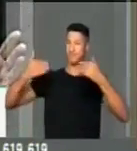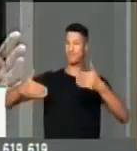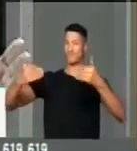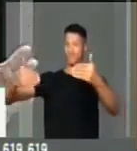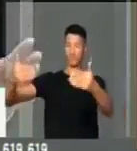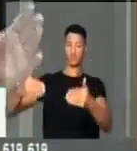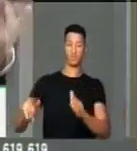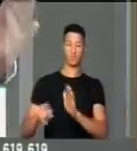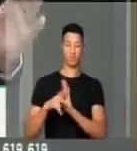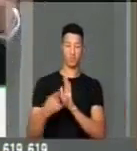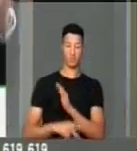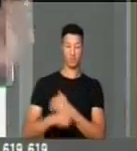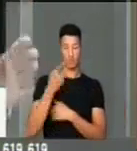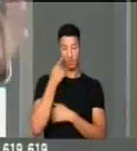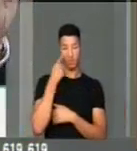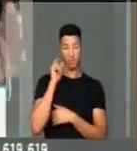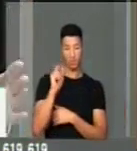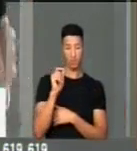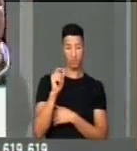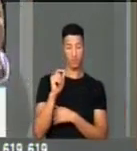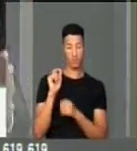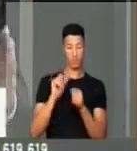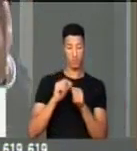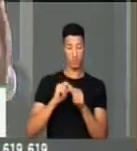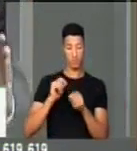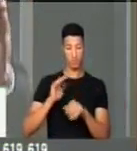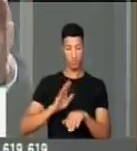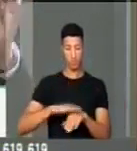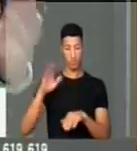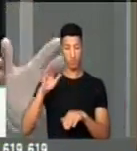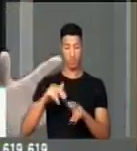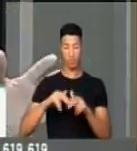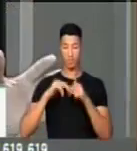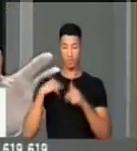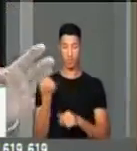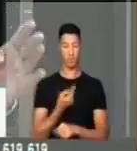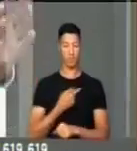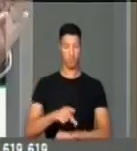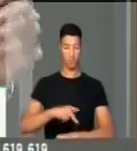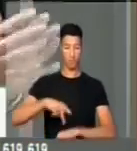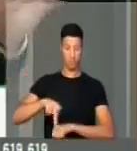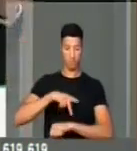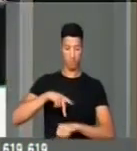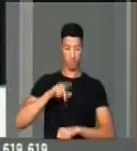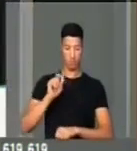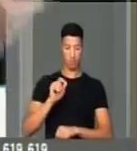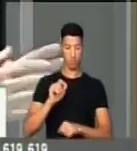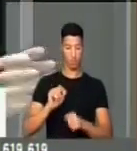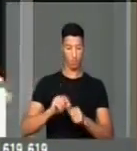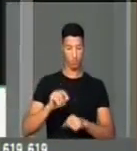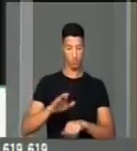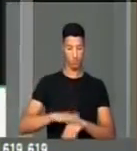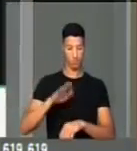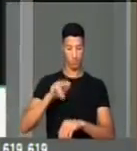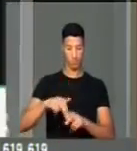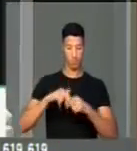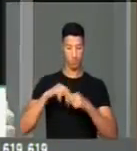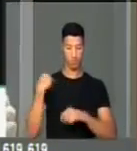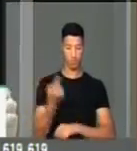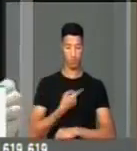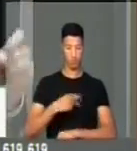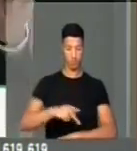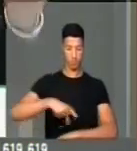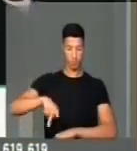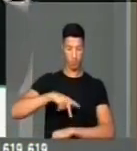eles para ver quem faz mais pelo nosso país, quem faz mais pelo nosso